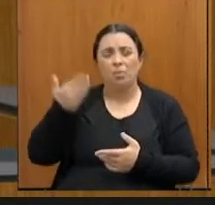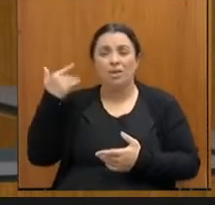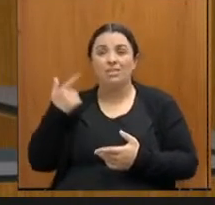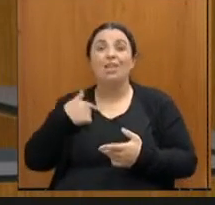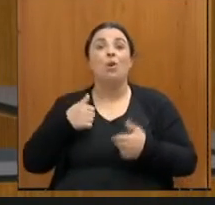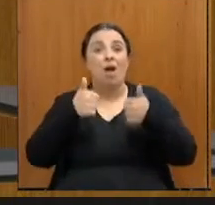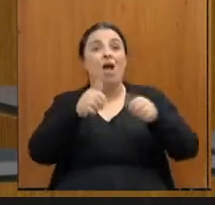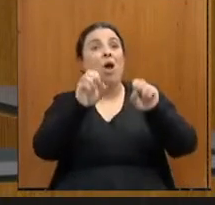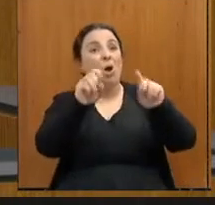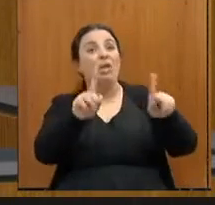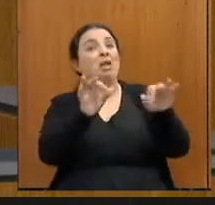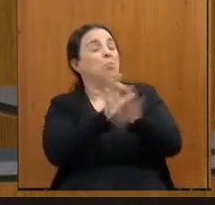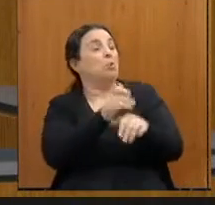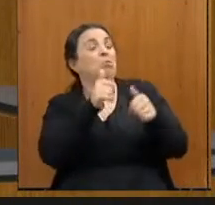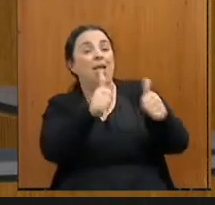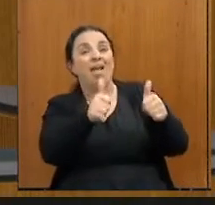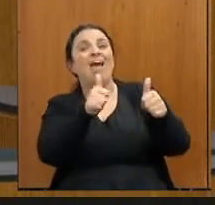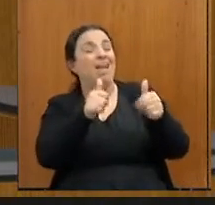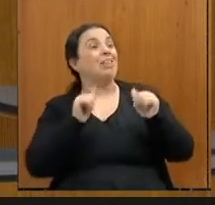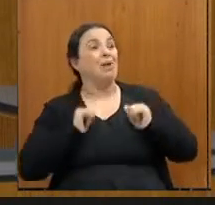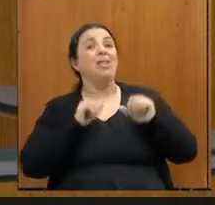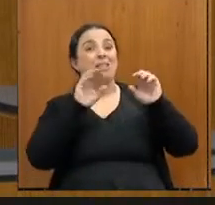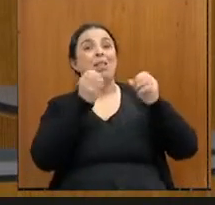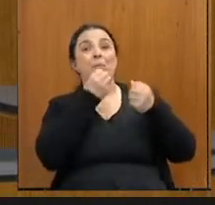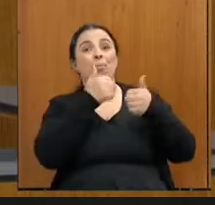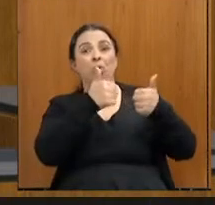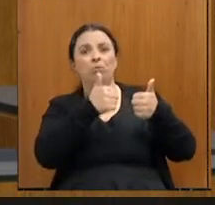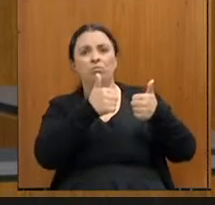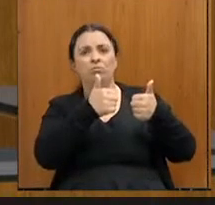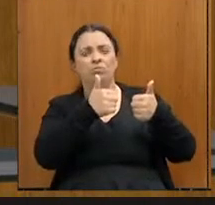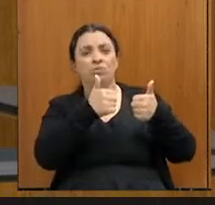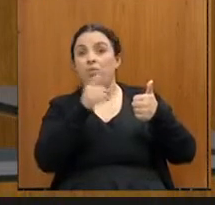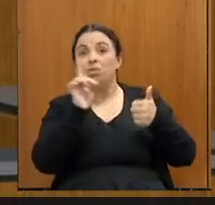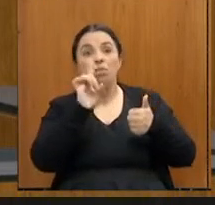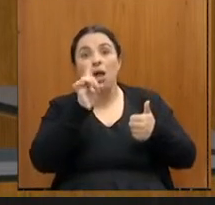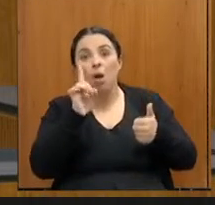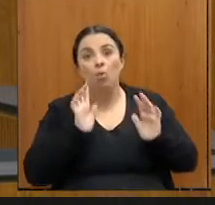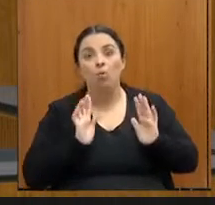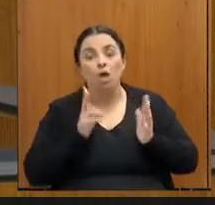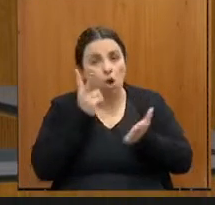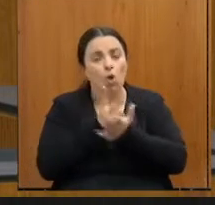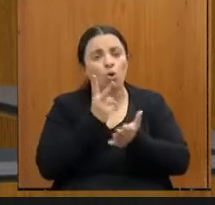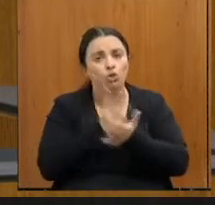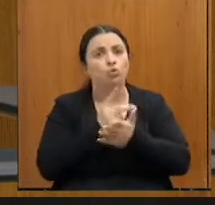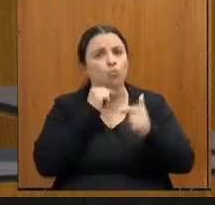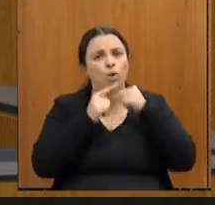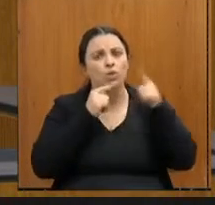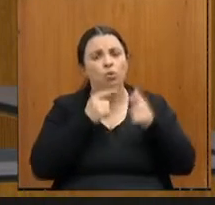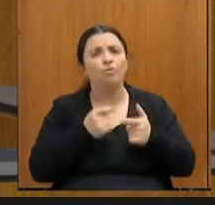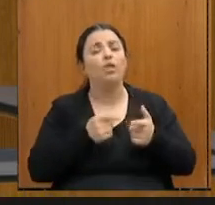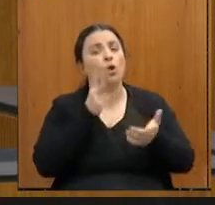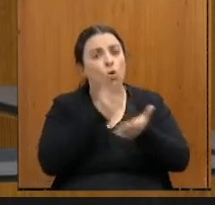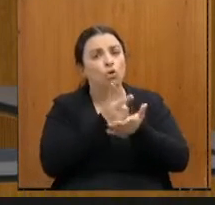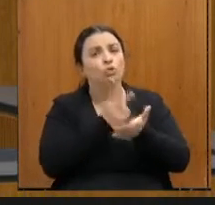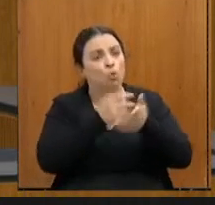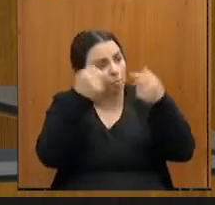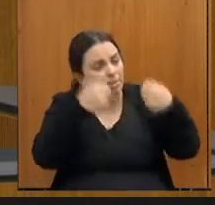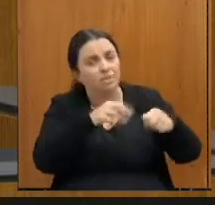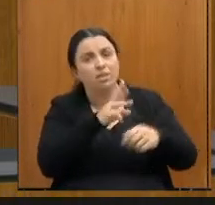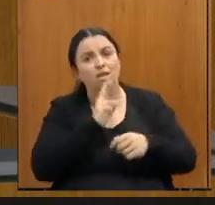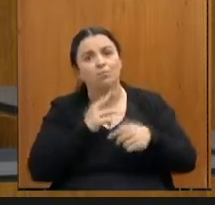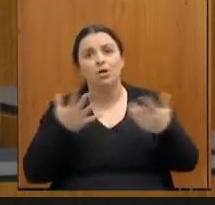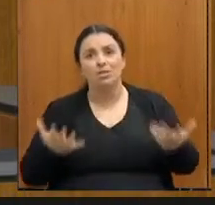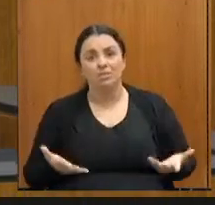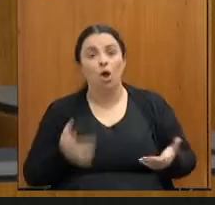recuar de forma alguma ontem pela manhã quando o vice-presidente da comissão de educação fez um questionamento a